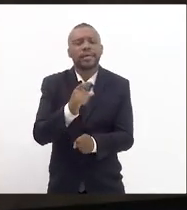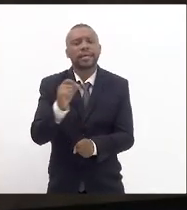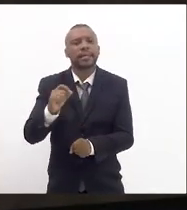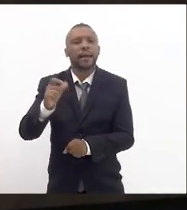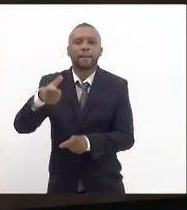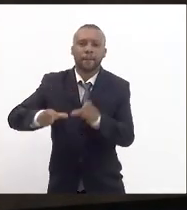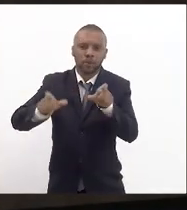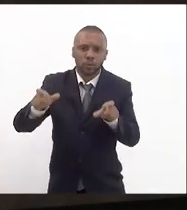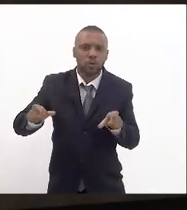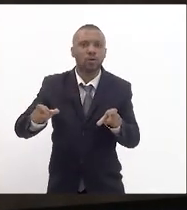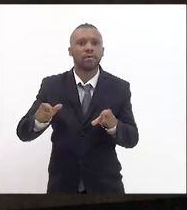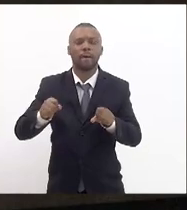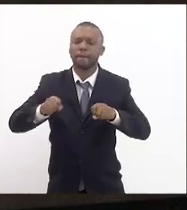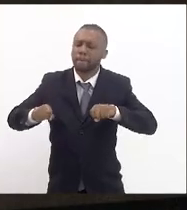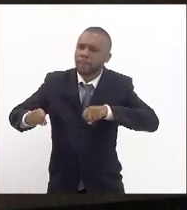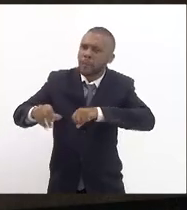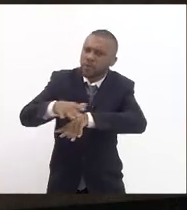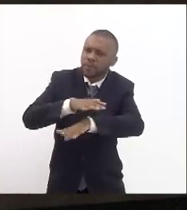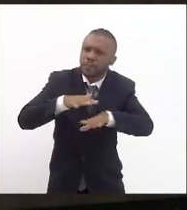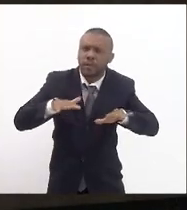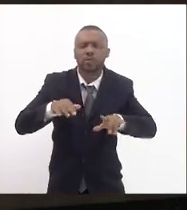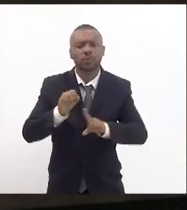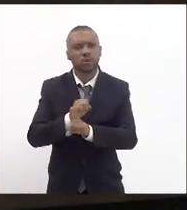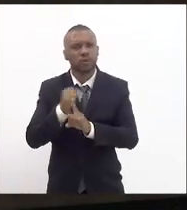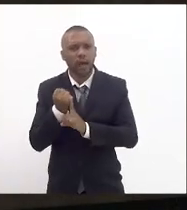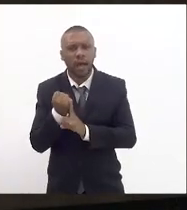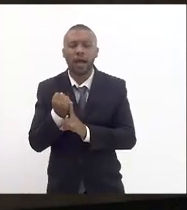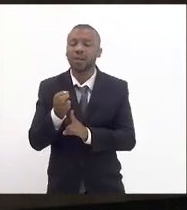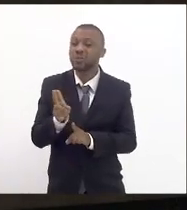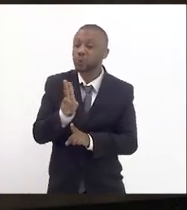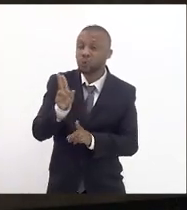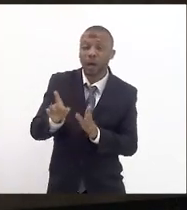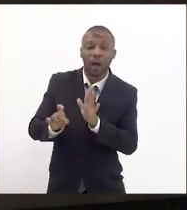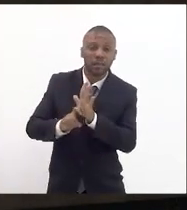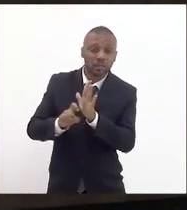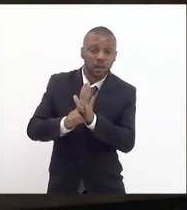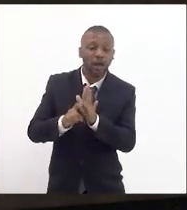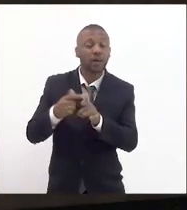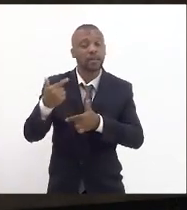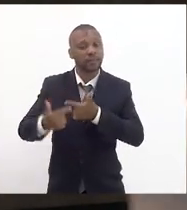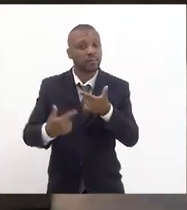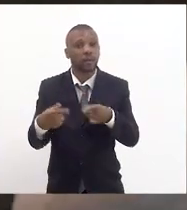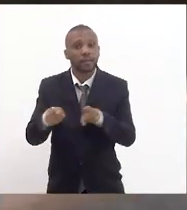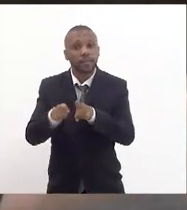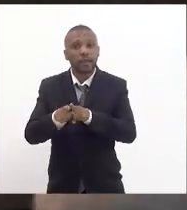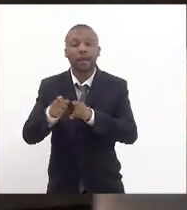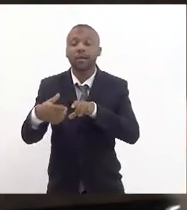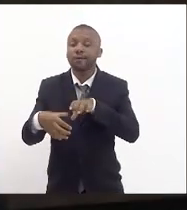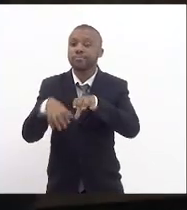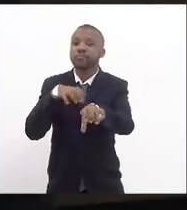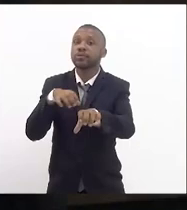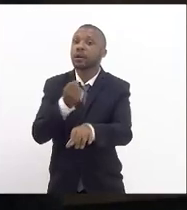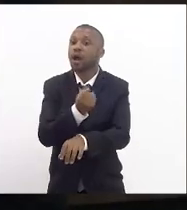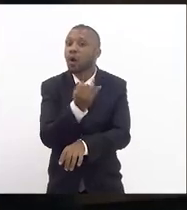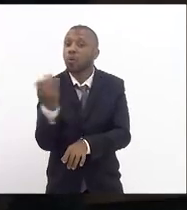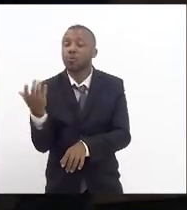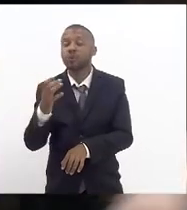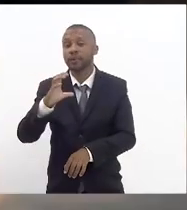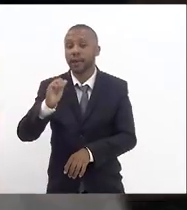entidades, movimentos sociais, usuários, trabalhadores, inclusive com uma participação remota de alguns CAPs em